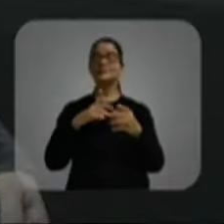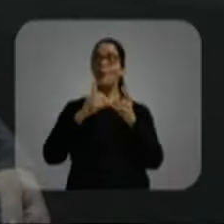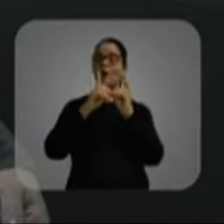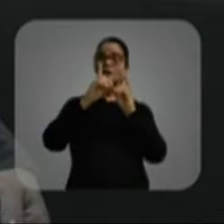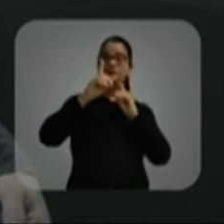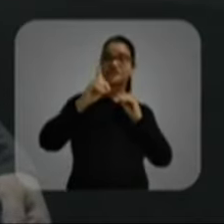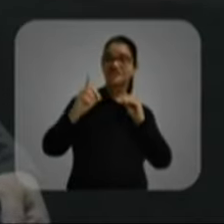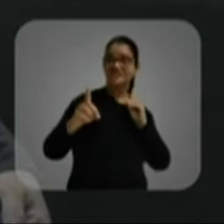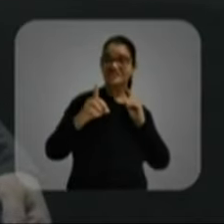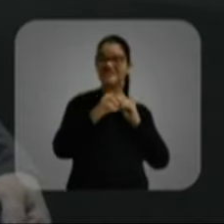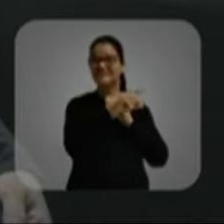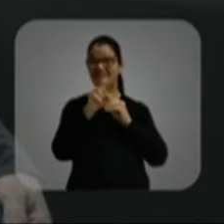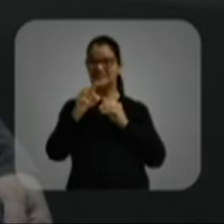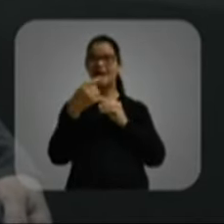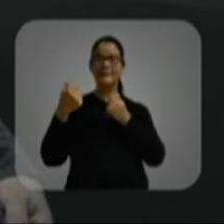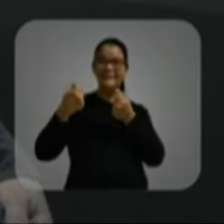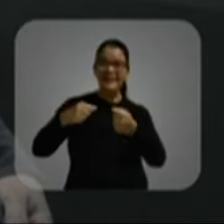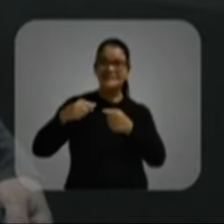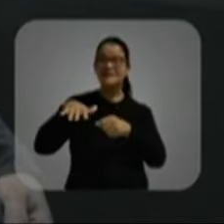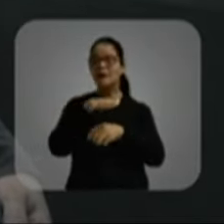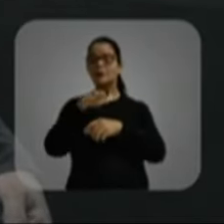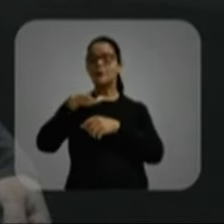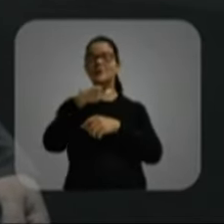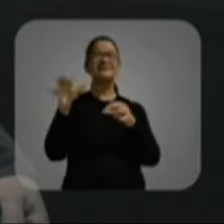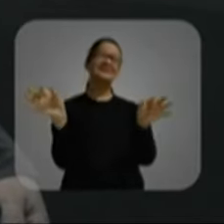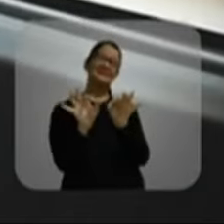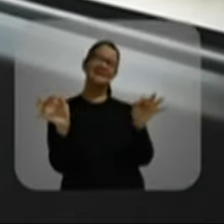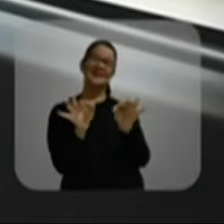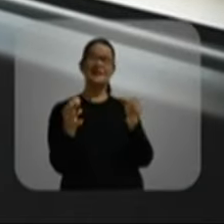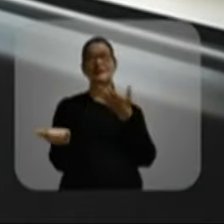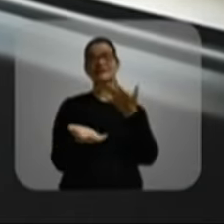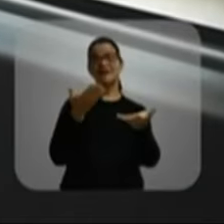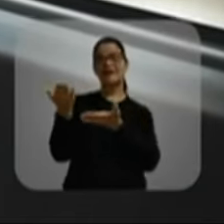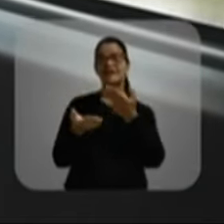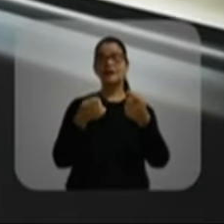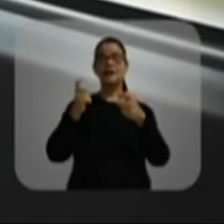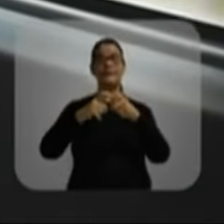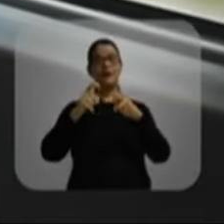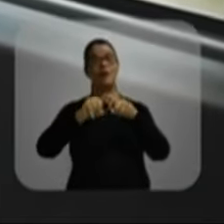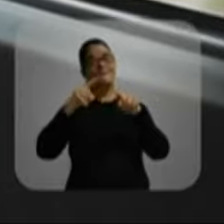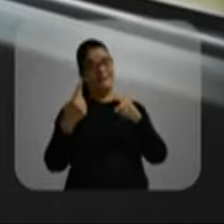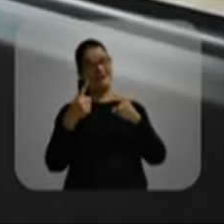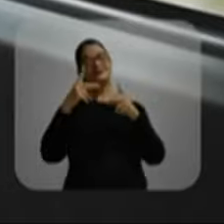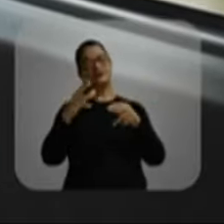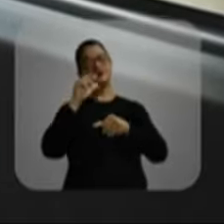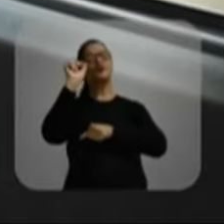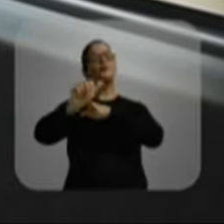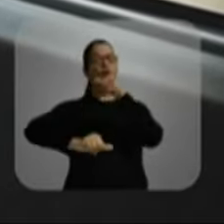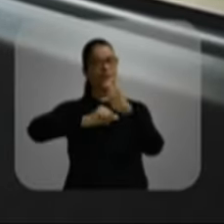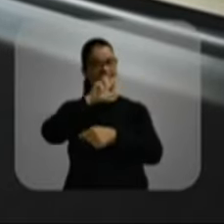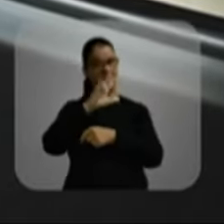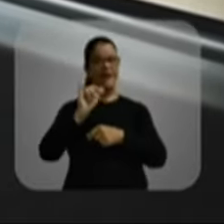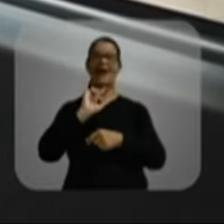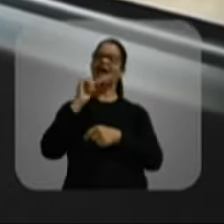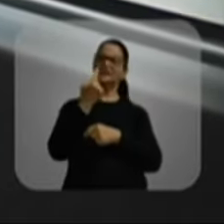Essas são as distâncias que elas tiveram que percorrer para ter um simples atendimento médico. Mas isso vai